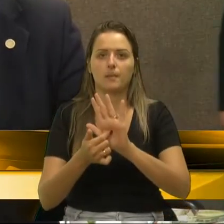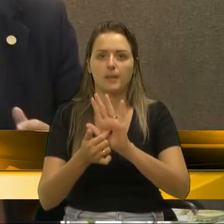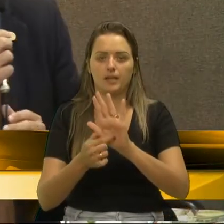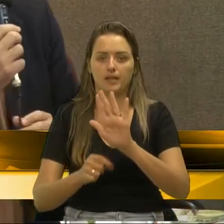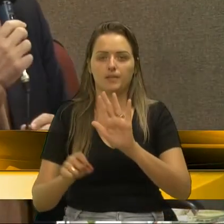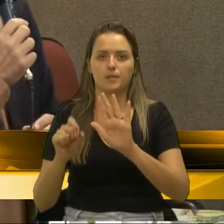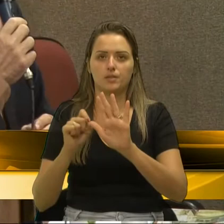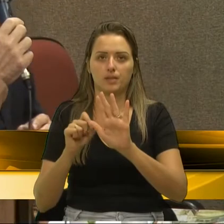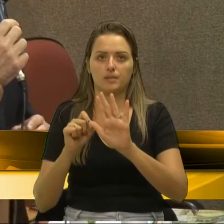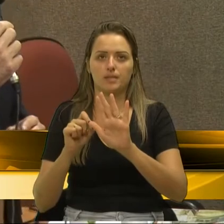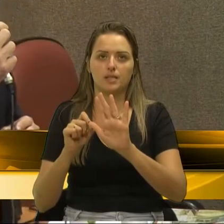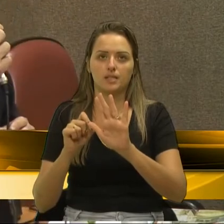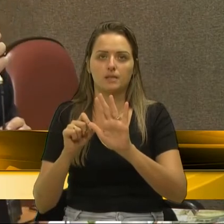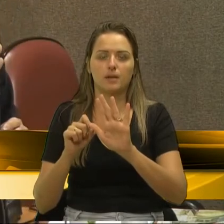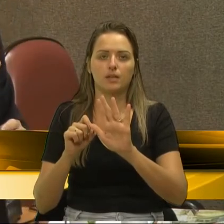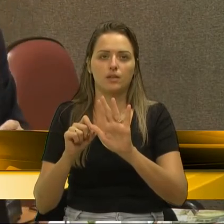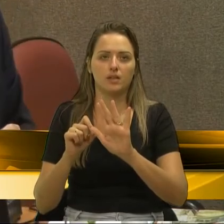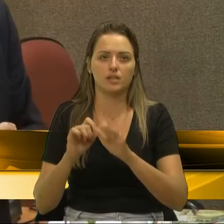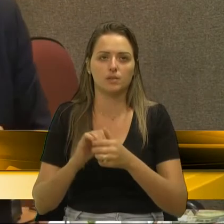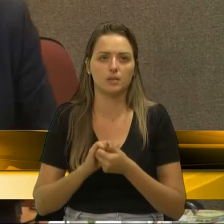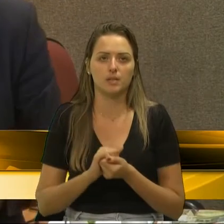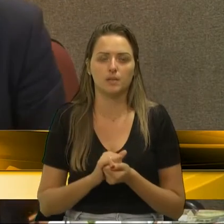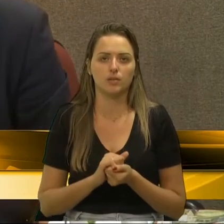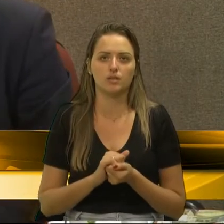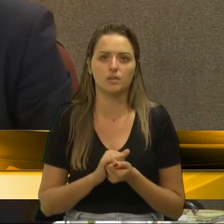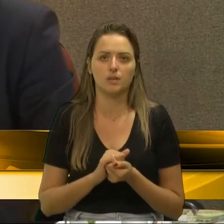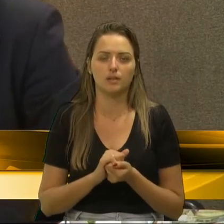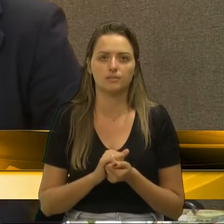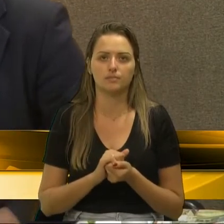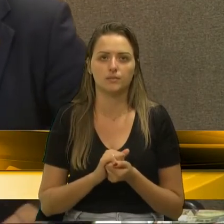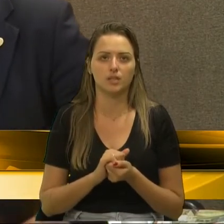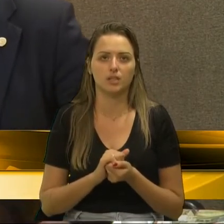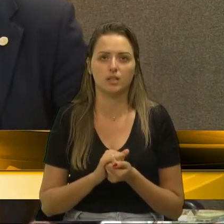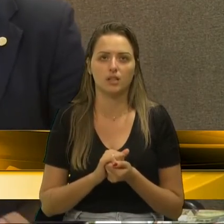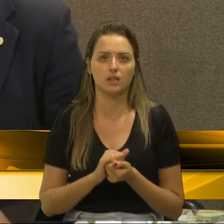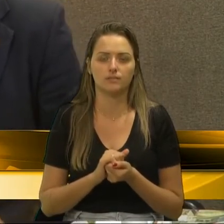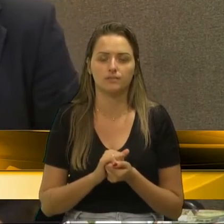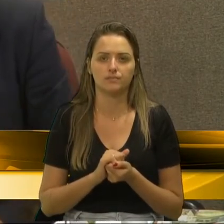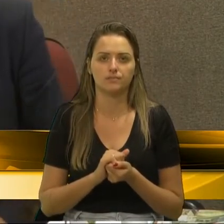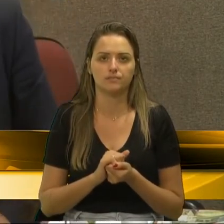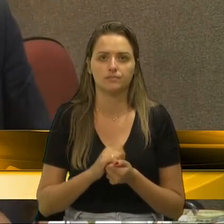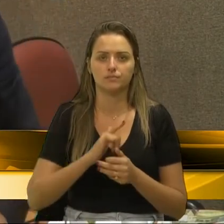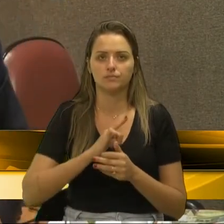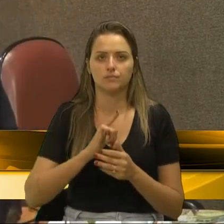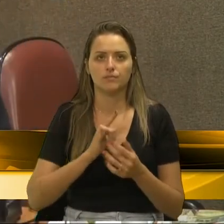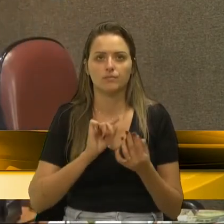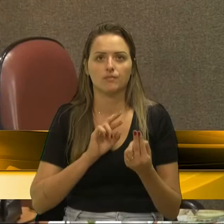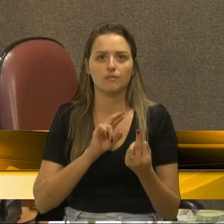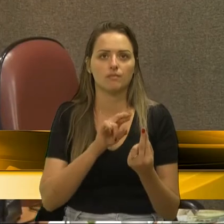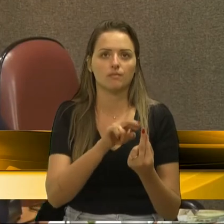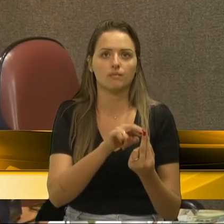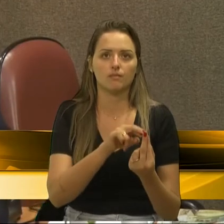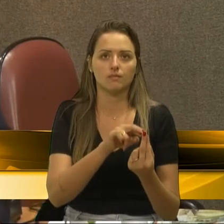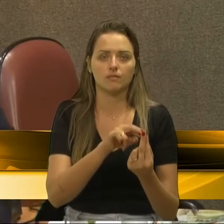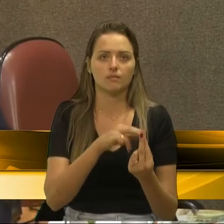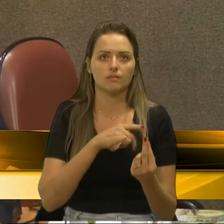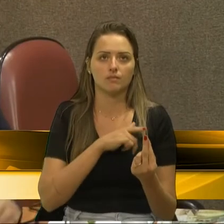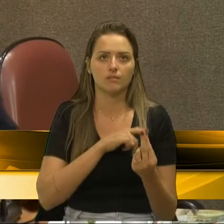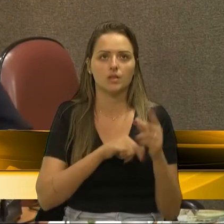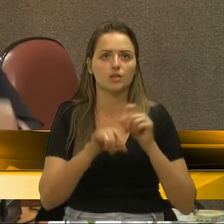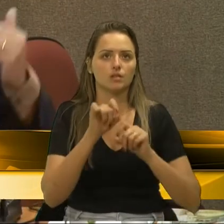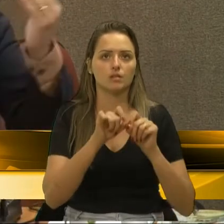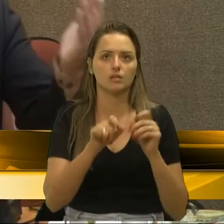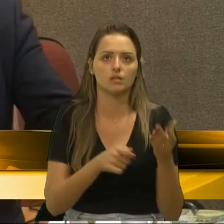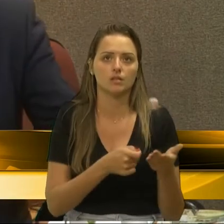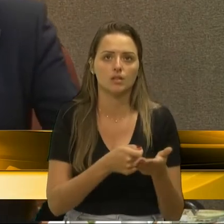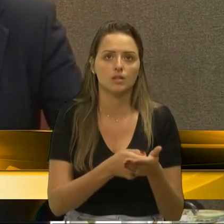quantia com referência... Obrigado, presidente. A quantia referente às desapropriações e indenizações da área.